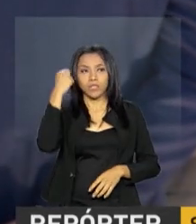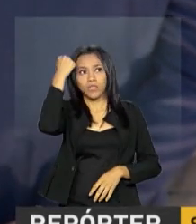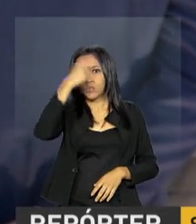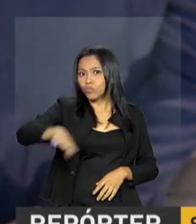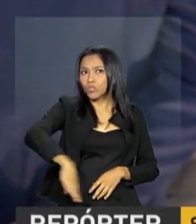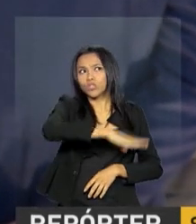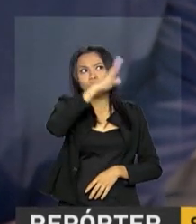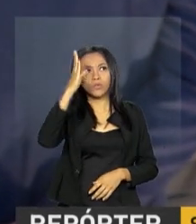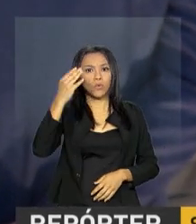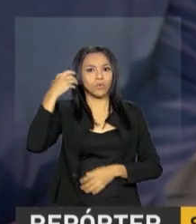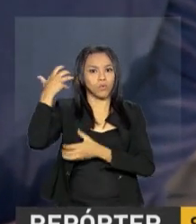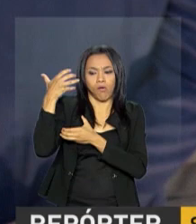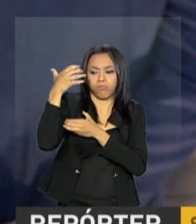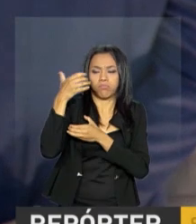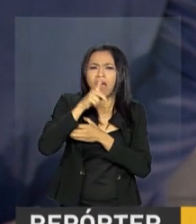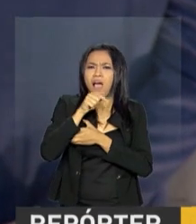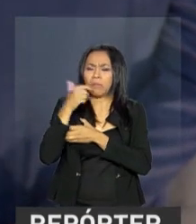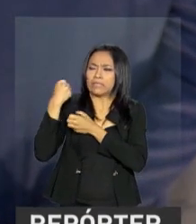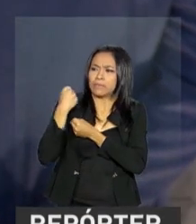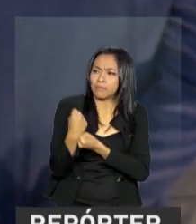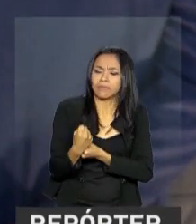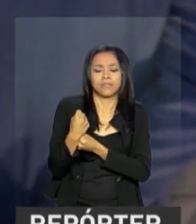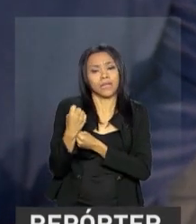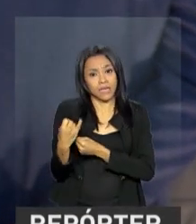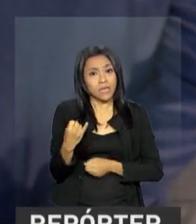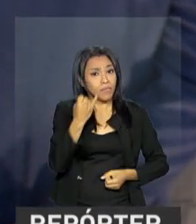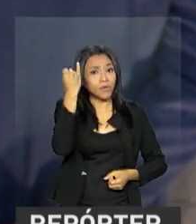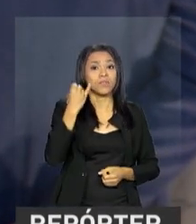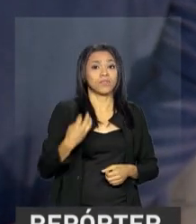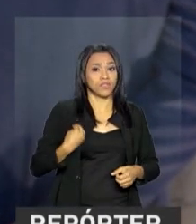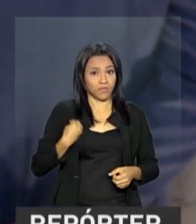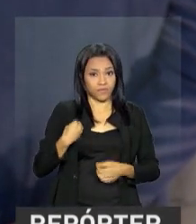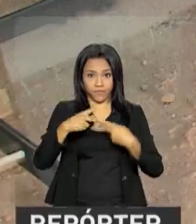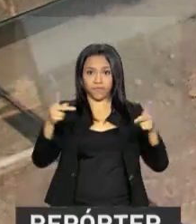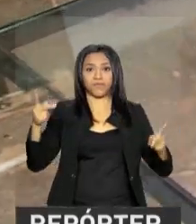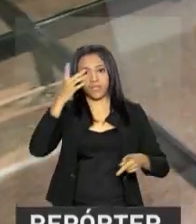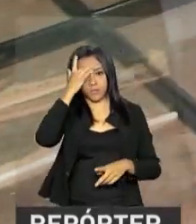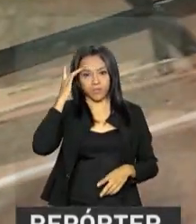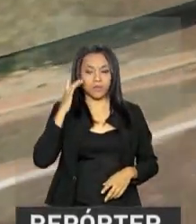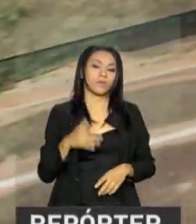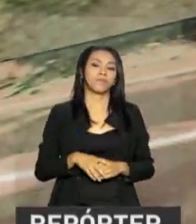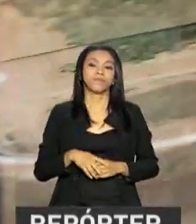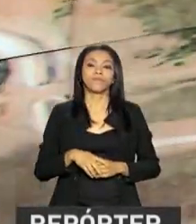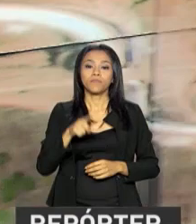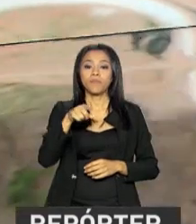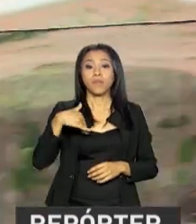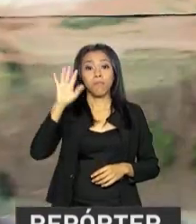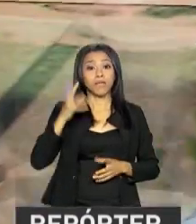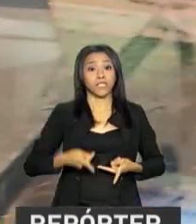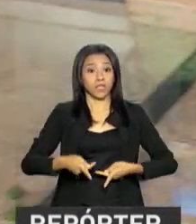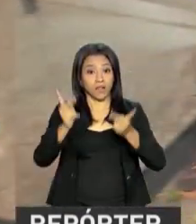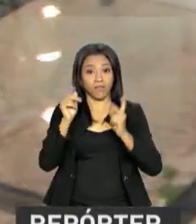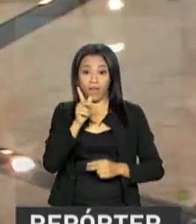lata d'água é muito importante. Eu acredito que vai fazer a diferença na vida delas como um todo. Mais do que levar o abastecimento